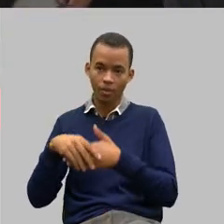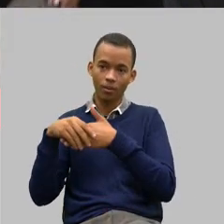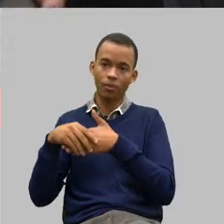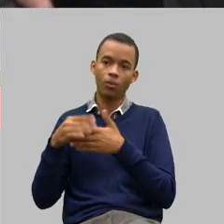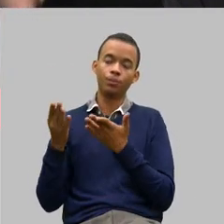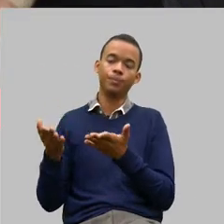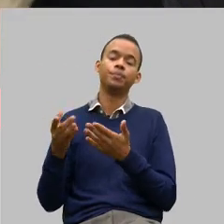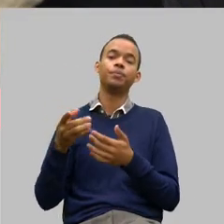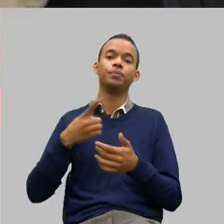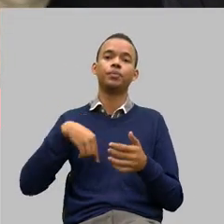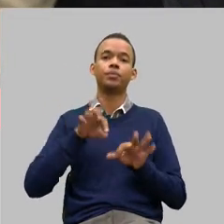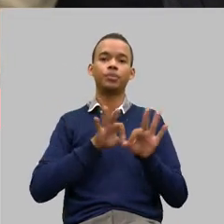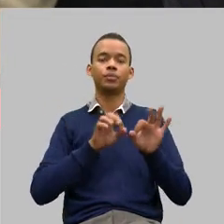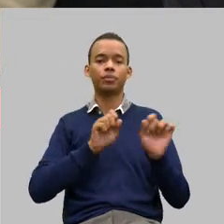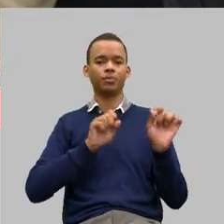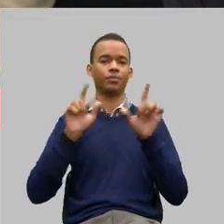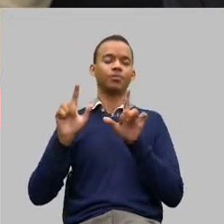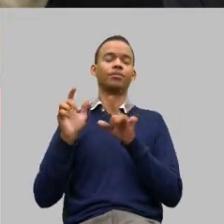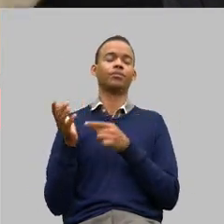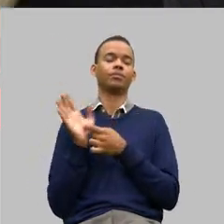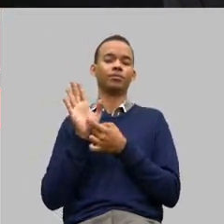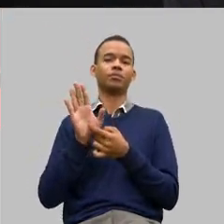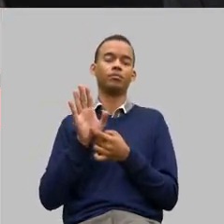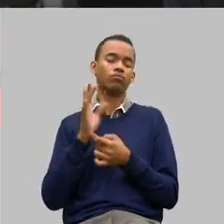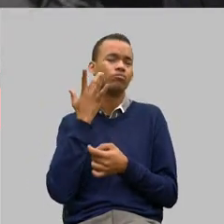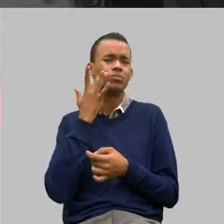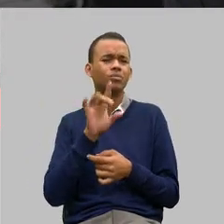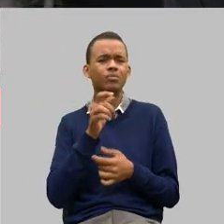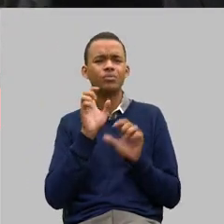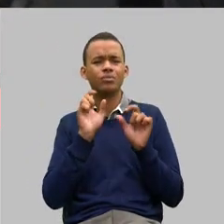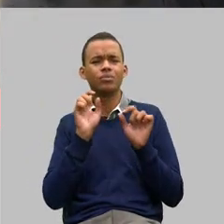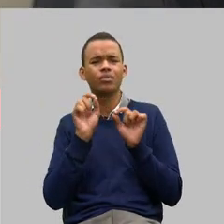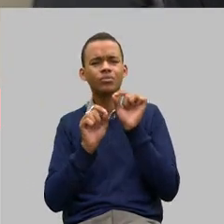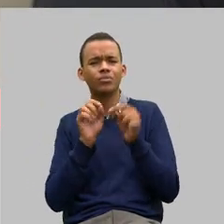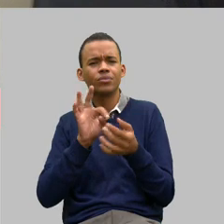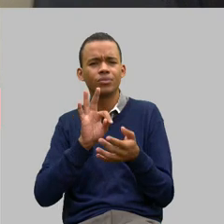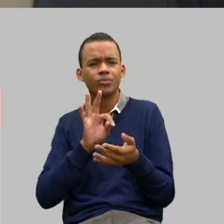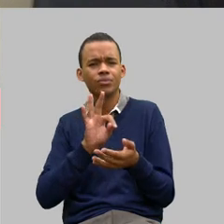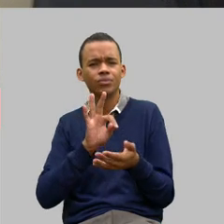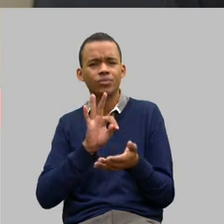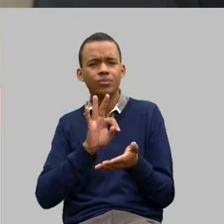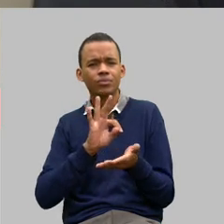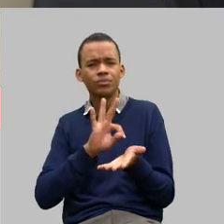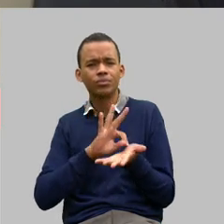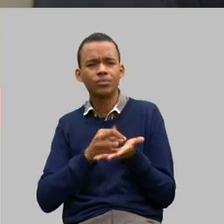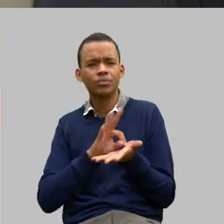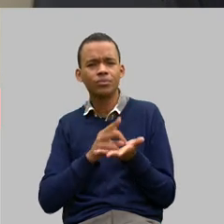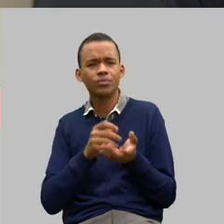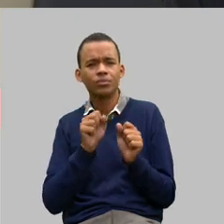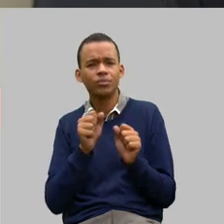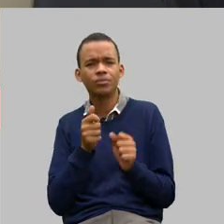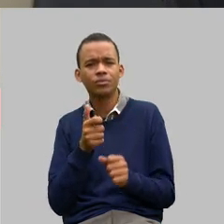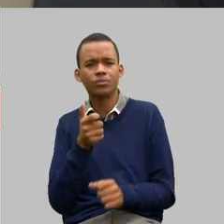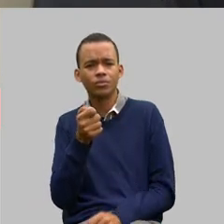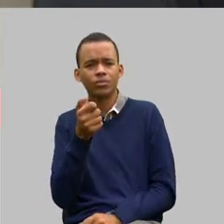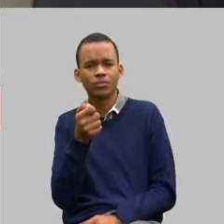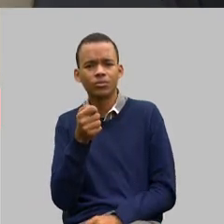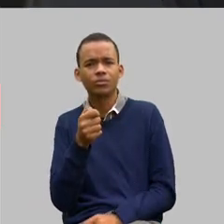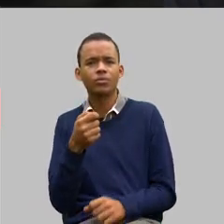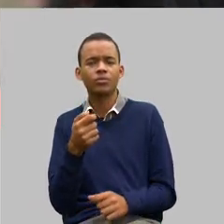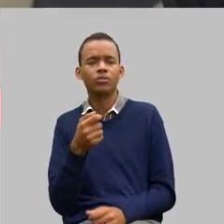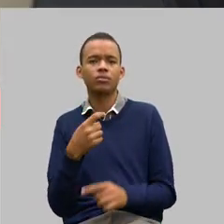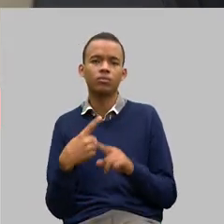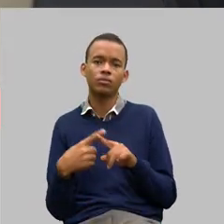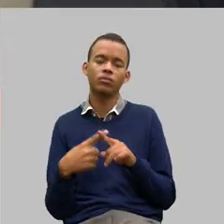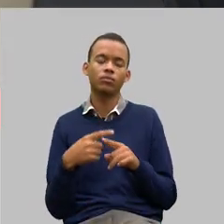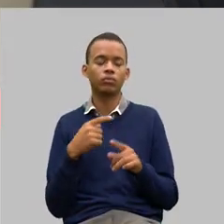apresentação não sei quem que tá com o comando se se puder colocar por gentileza se eu tiver um passador eu mesmo controlo daqui senão vou pedir